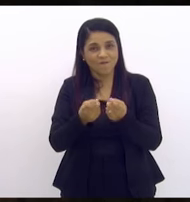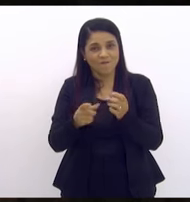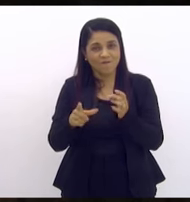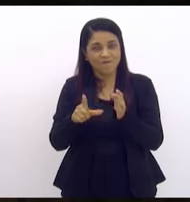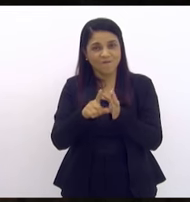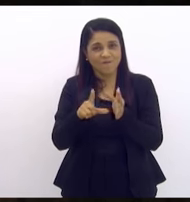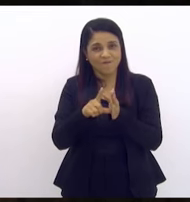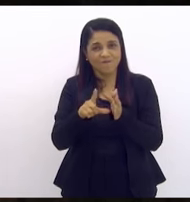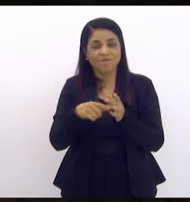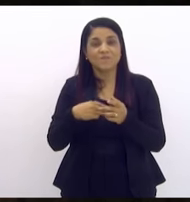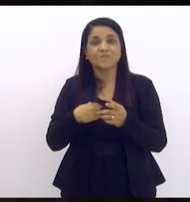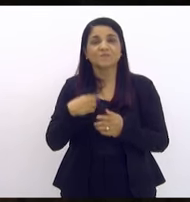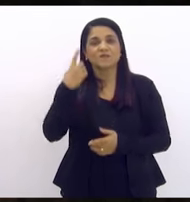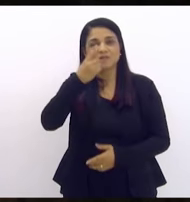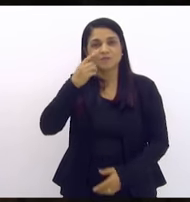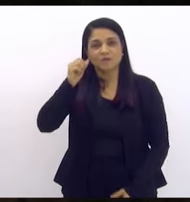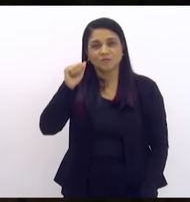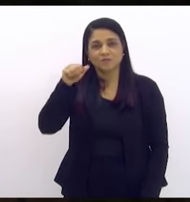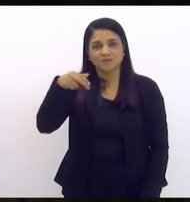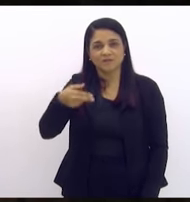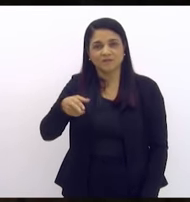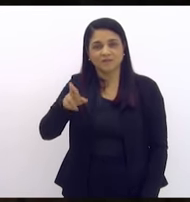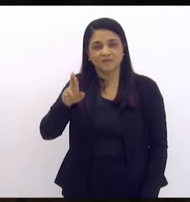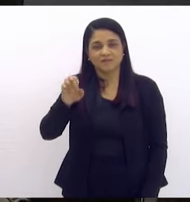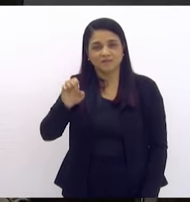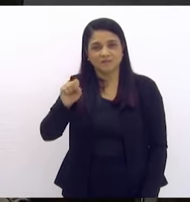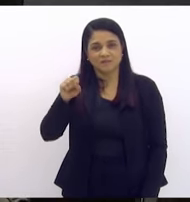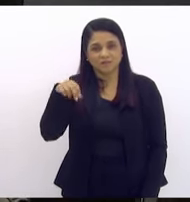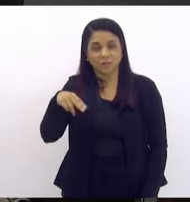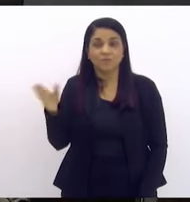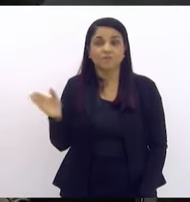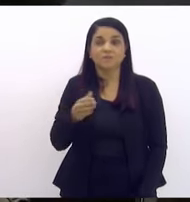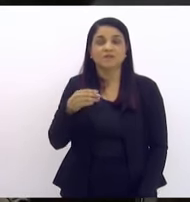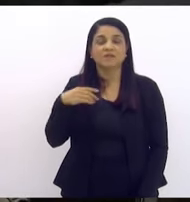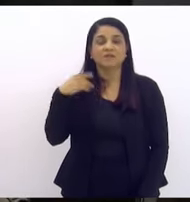Anderson Moraes. Deputada Dani Balbi.